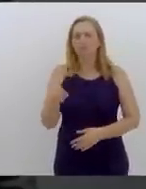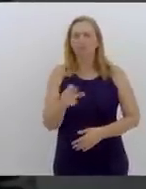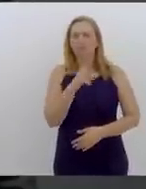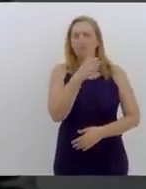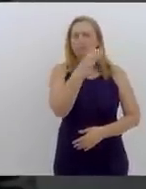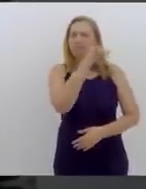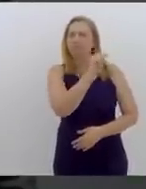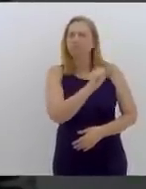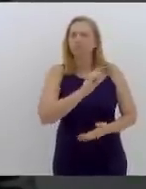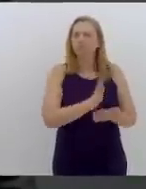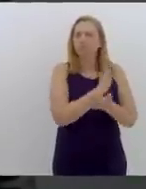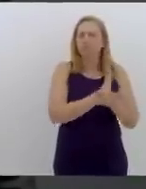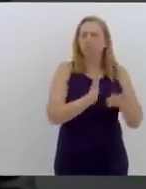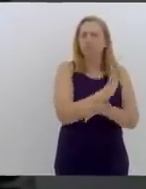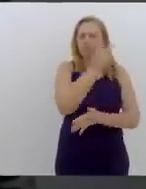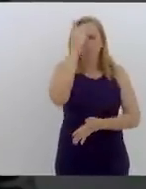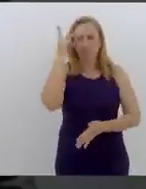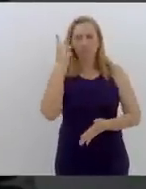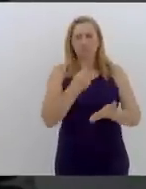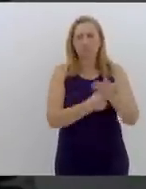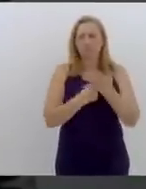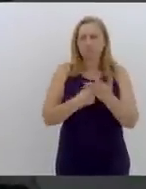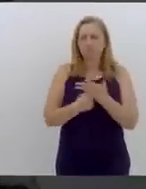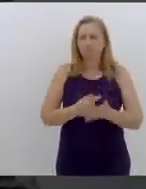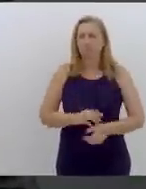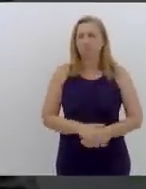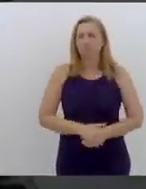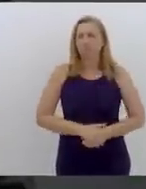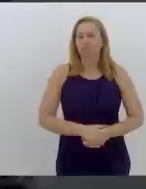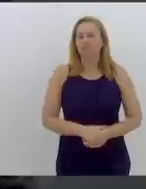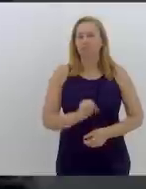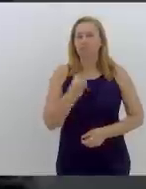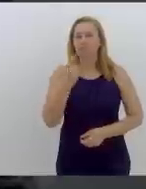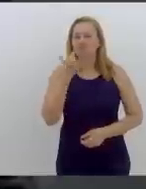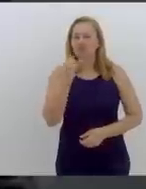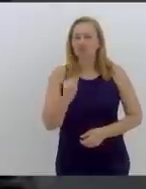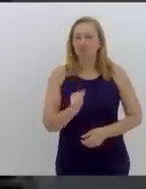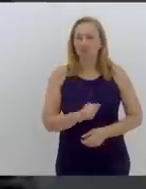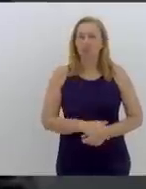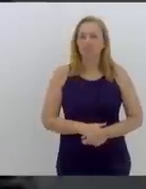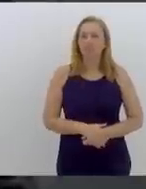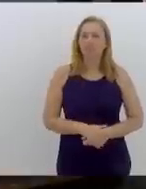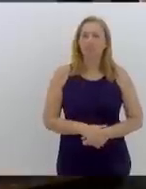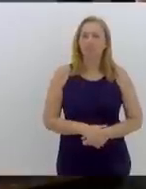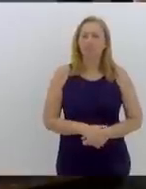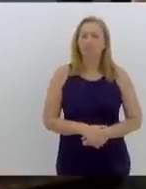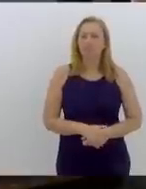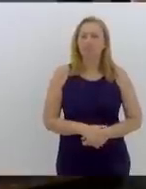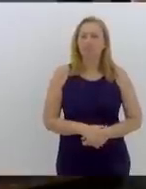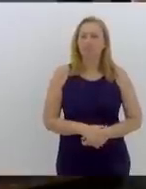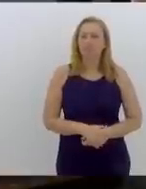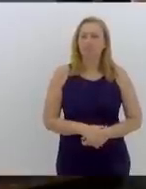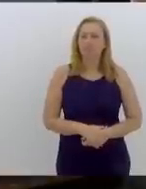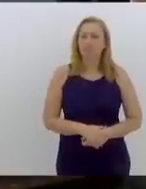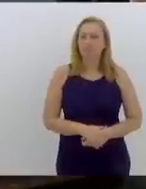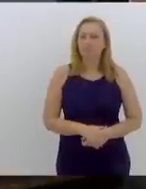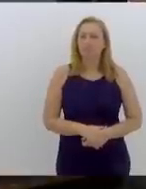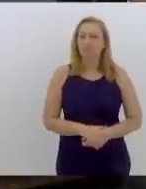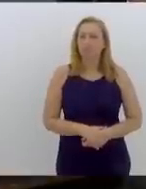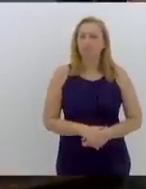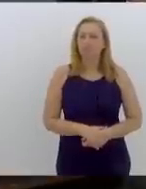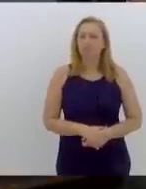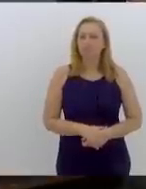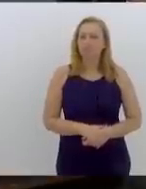em algumas pessoas que vem me ajudando a Sheila a Sheila tá aqui ó fui